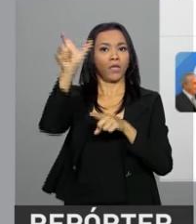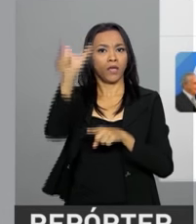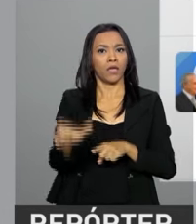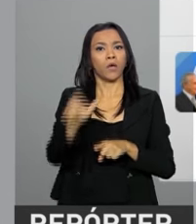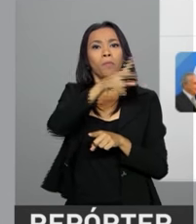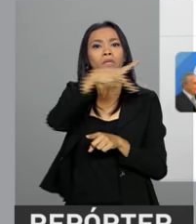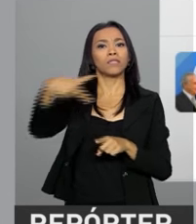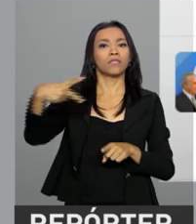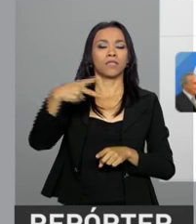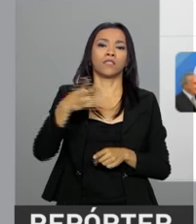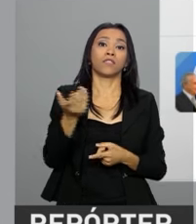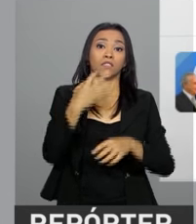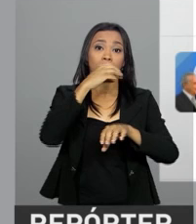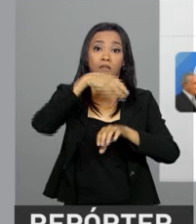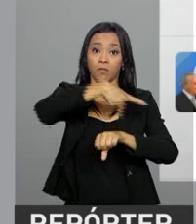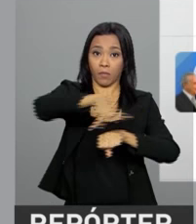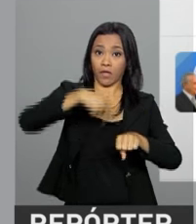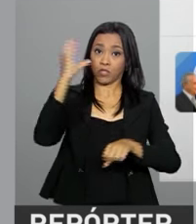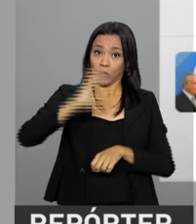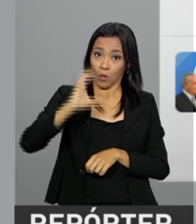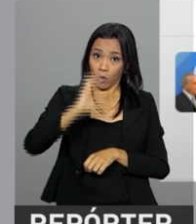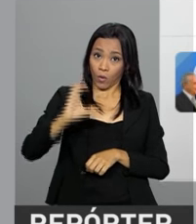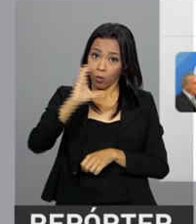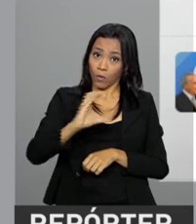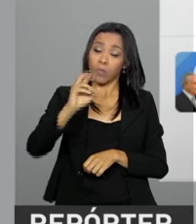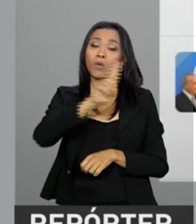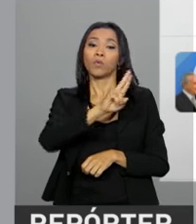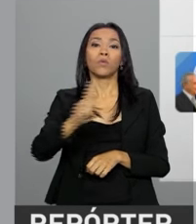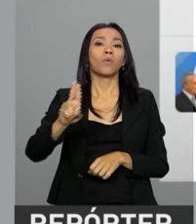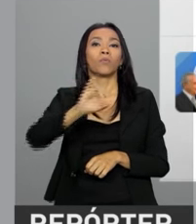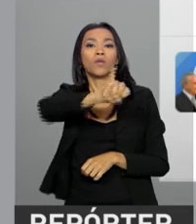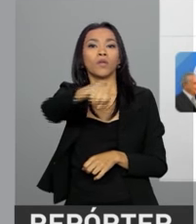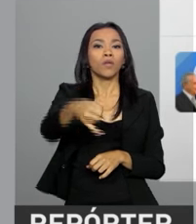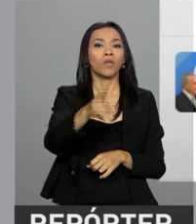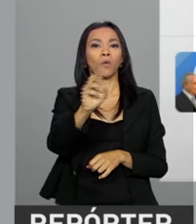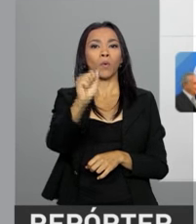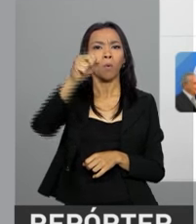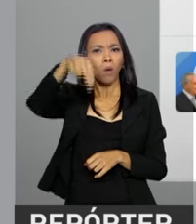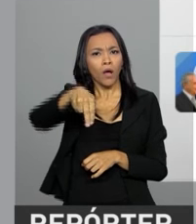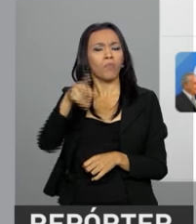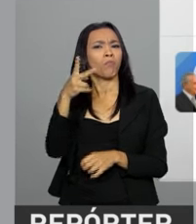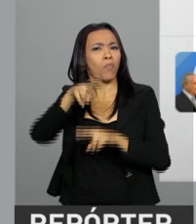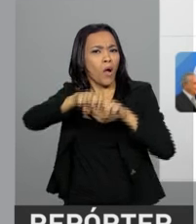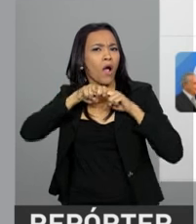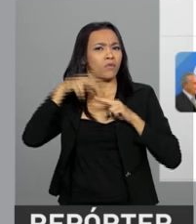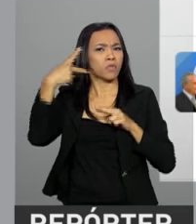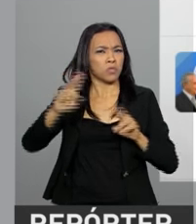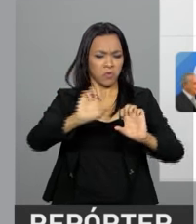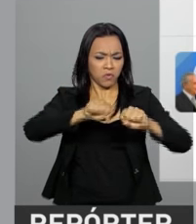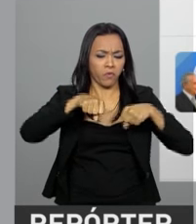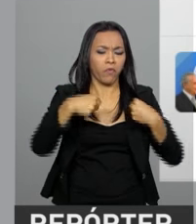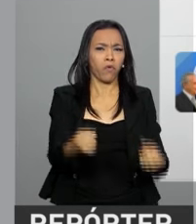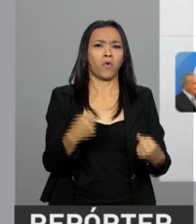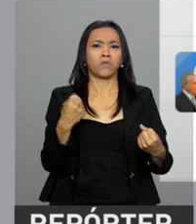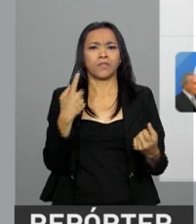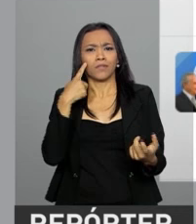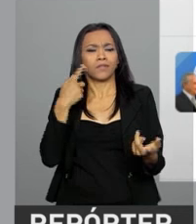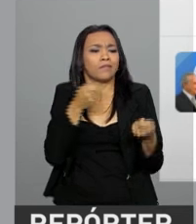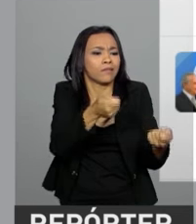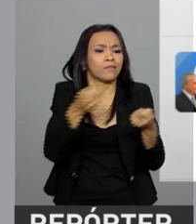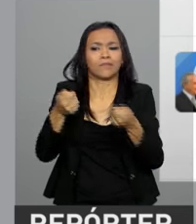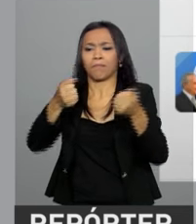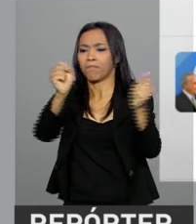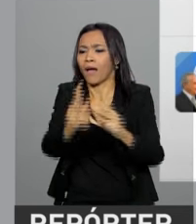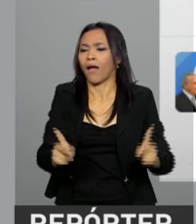colombiano Juan Manuel Santos para Prêmio Nobel da Paz, por conta dos esforços, como você falou, pela pacificação do país, que já